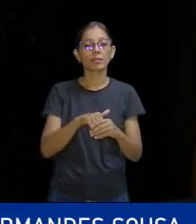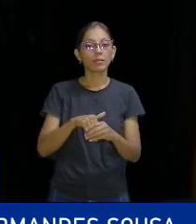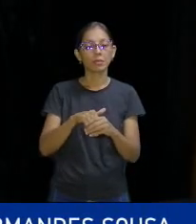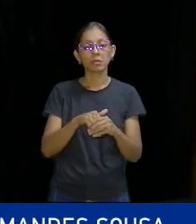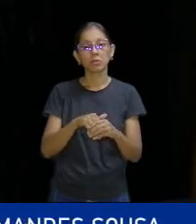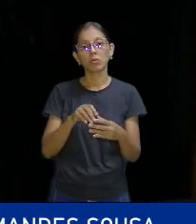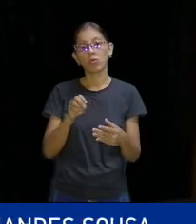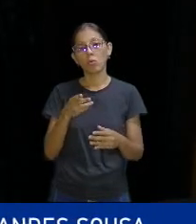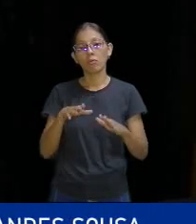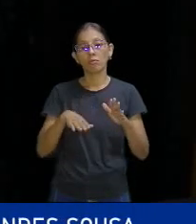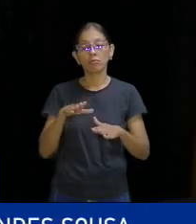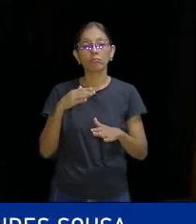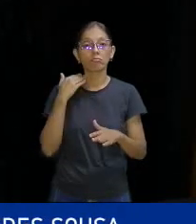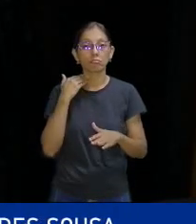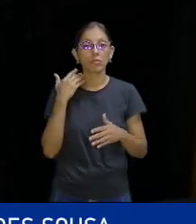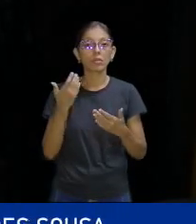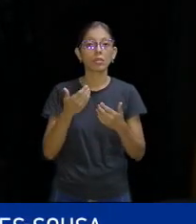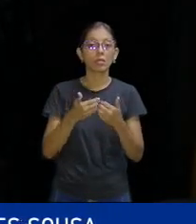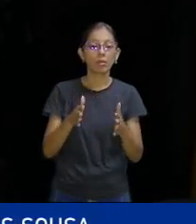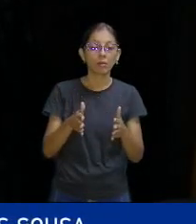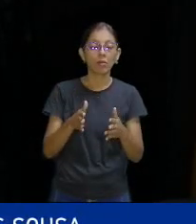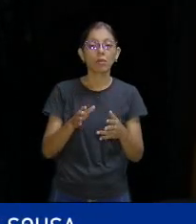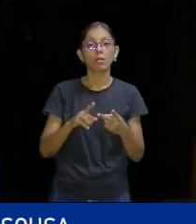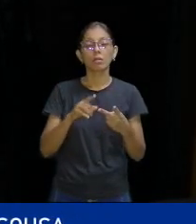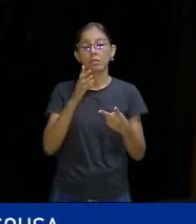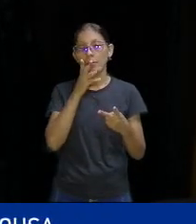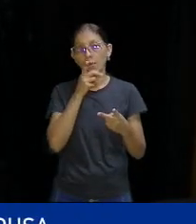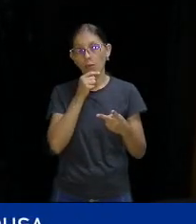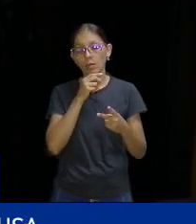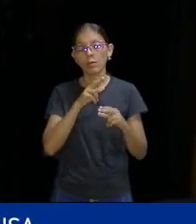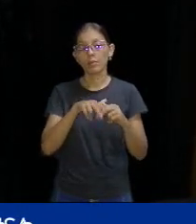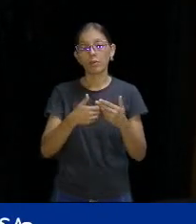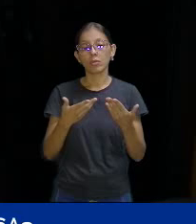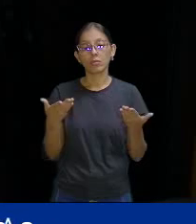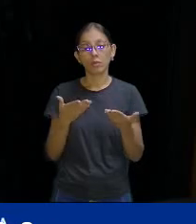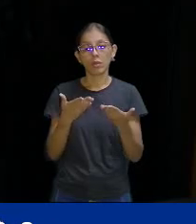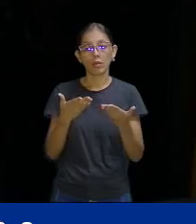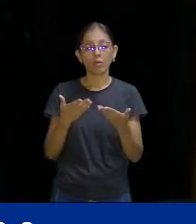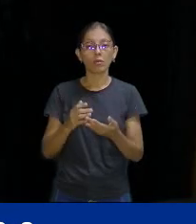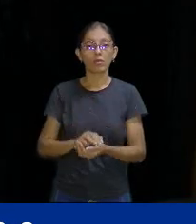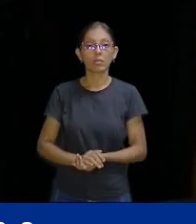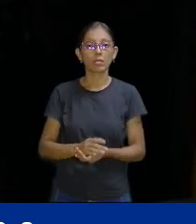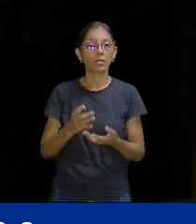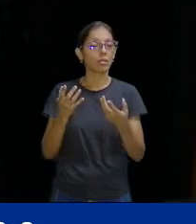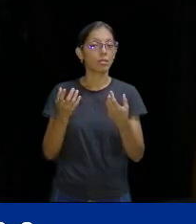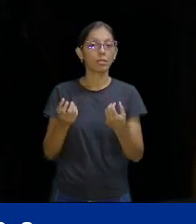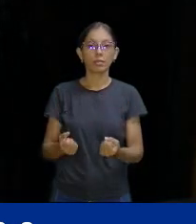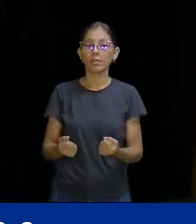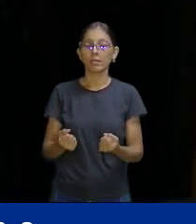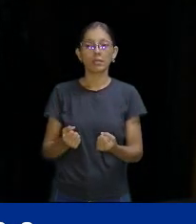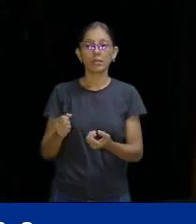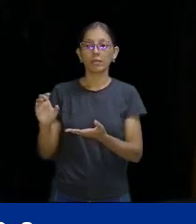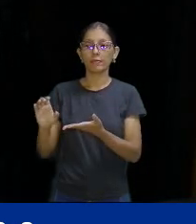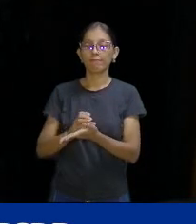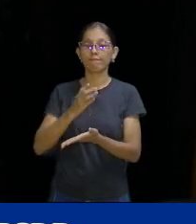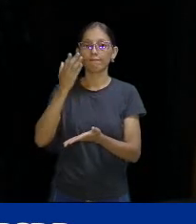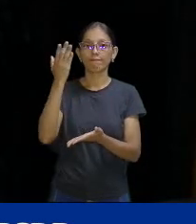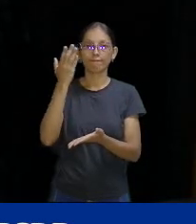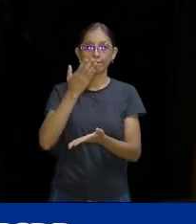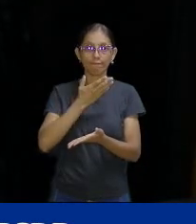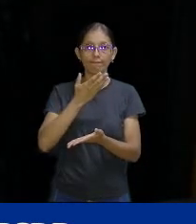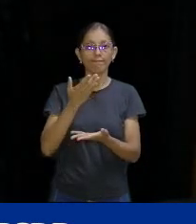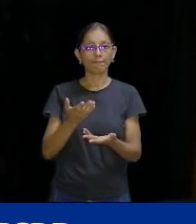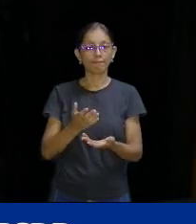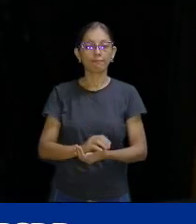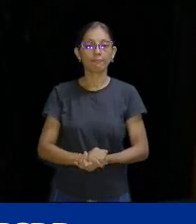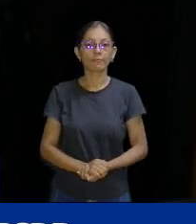na abertura das contas bancárias específicas, eu voto pela desaprovação das contas do Diretório Estadual do Amapá, do